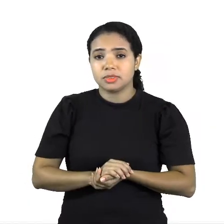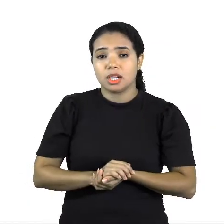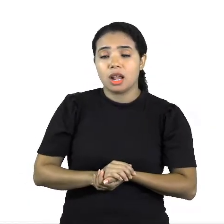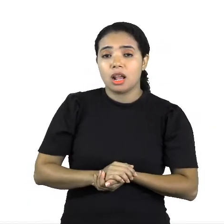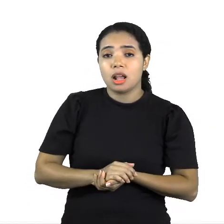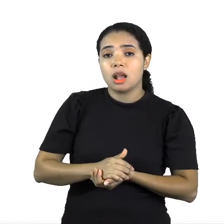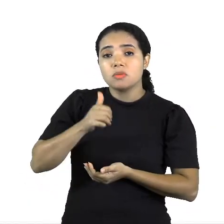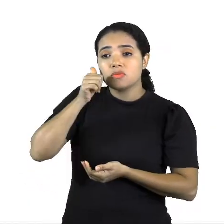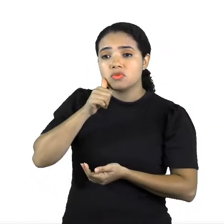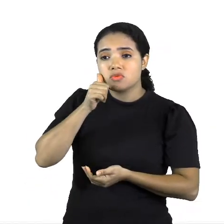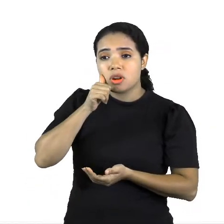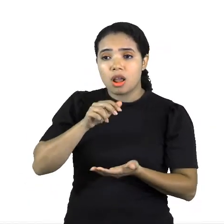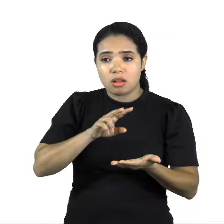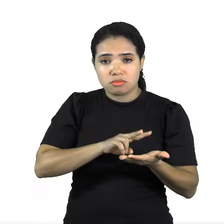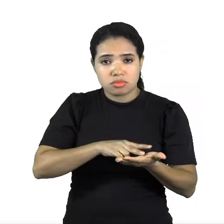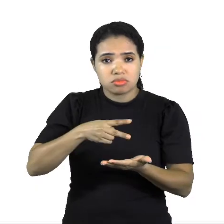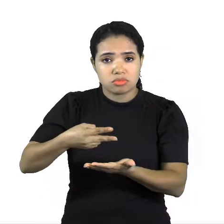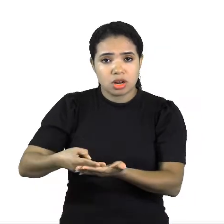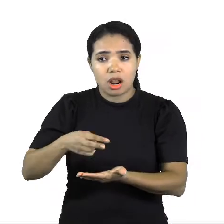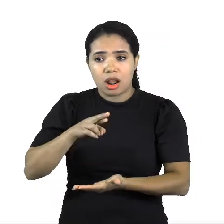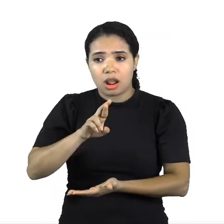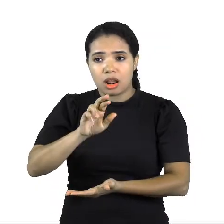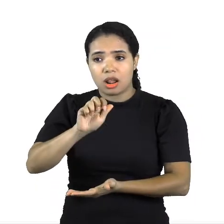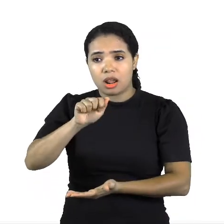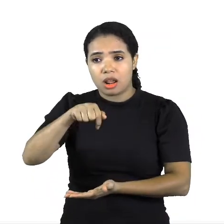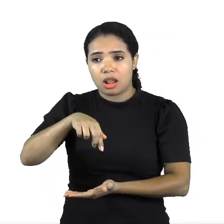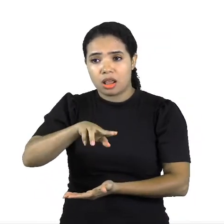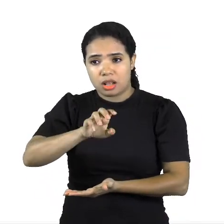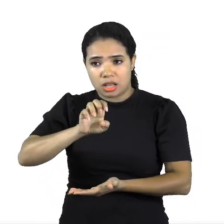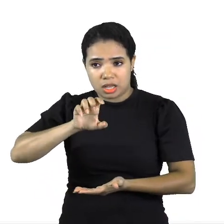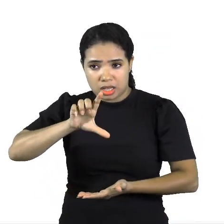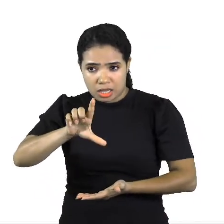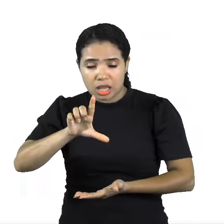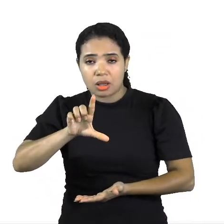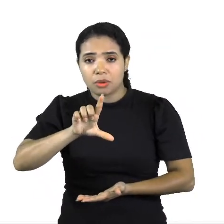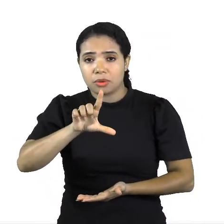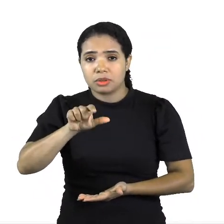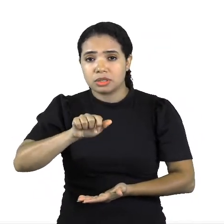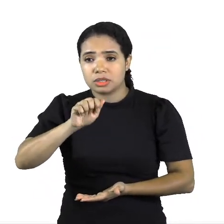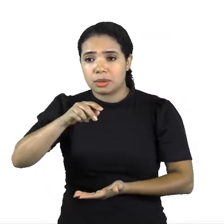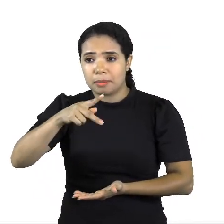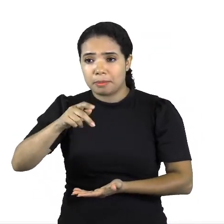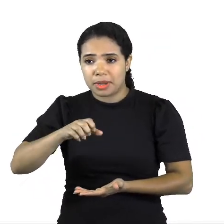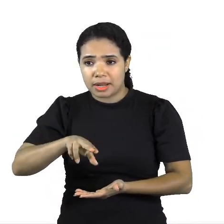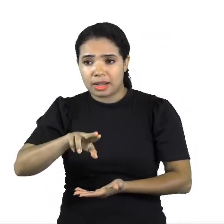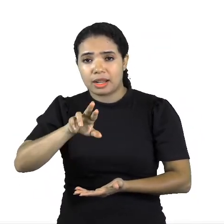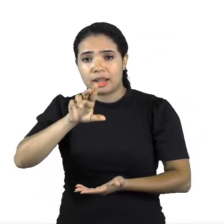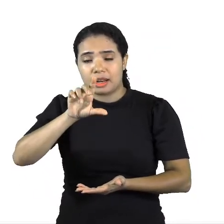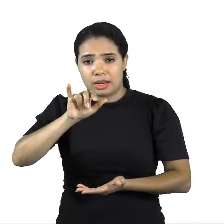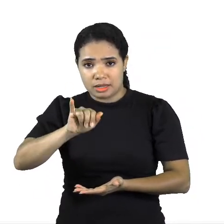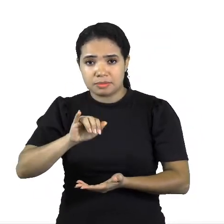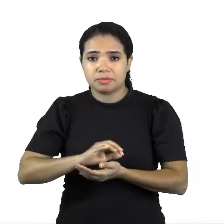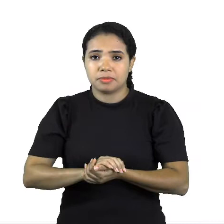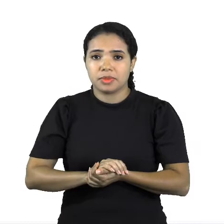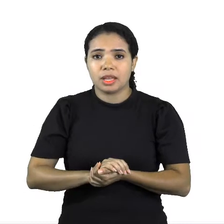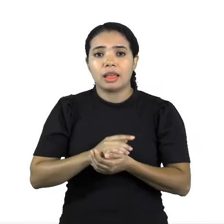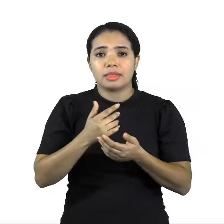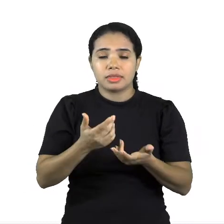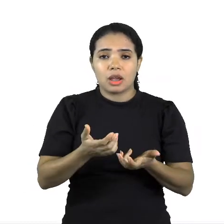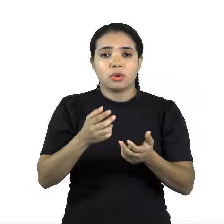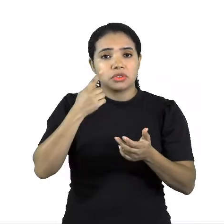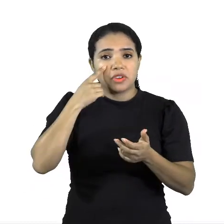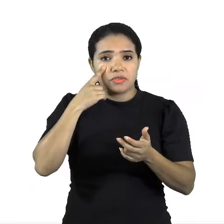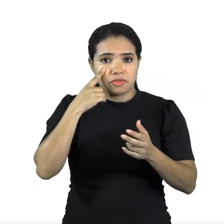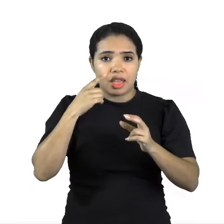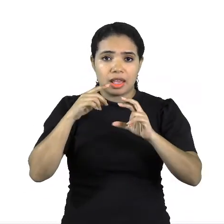Zampilli, o Diário de Anne Frank acaba de chegar às livrarias também pela editora Record. O texto da publicação